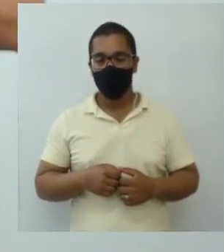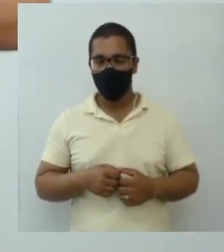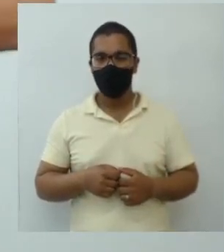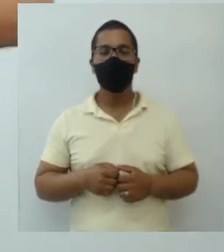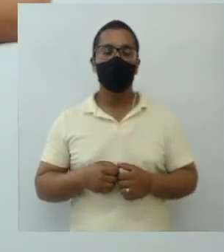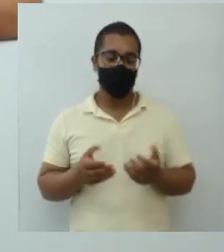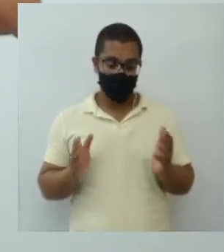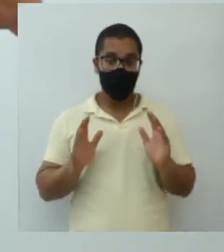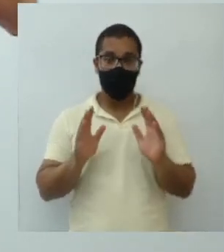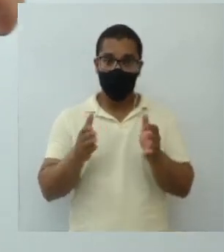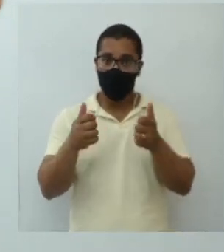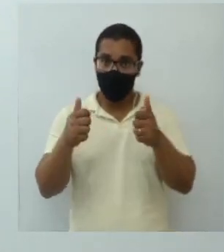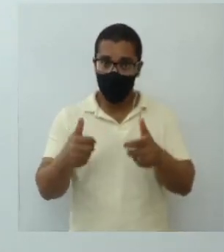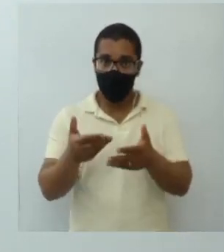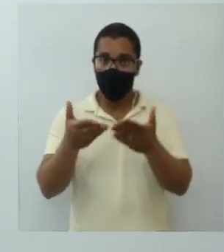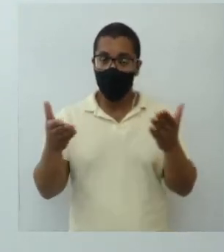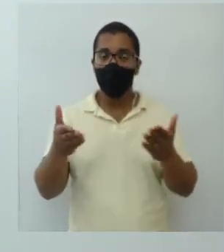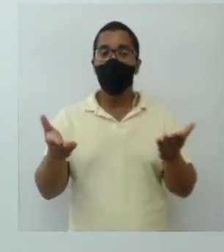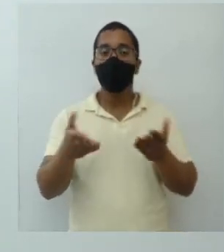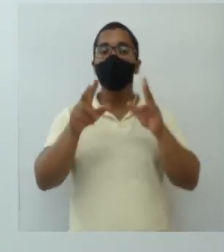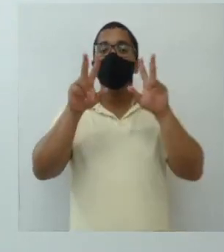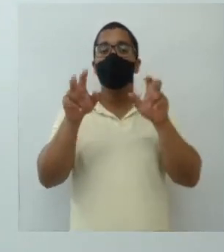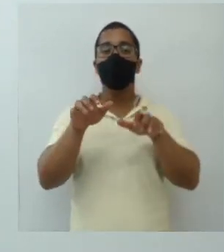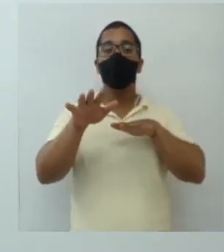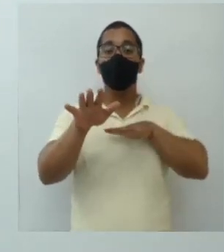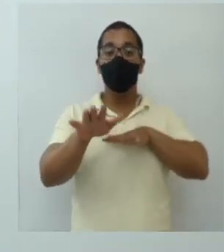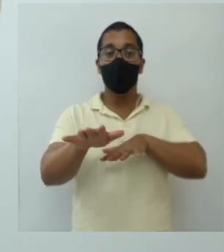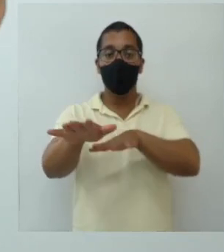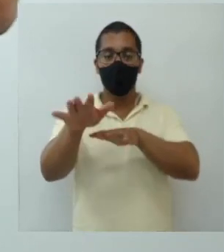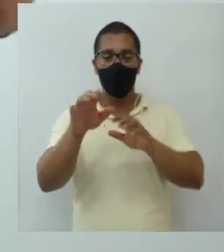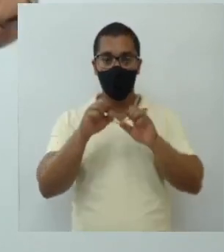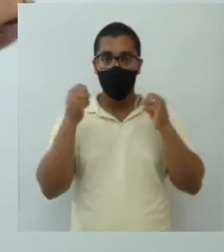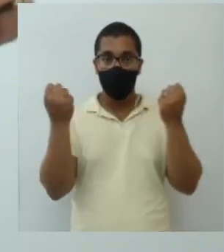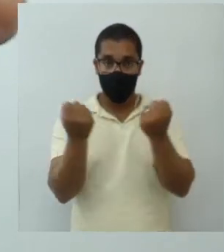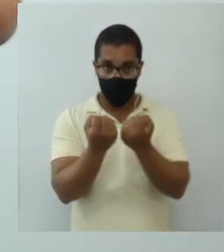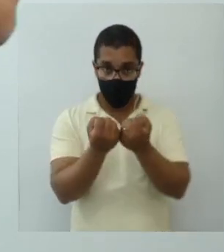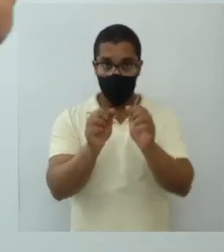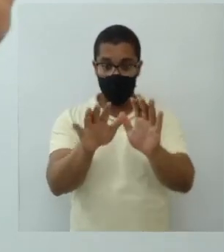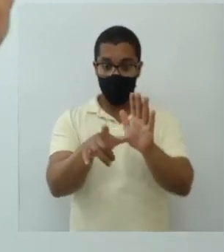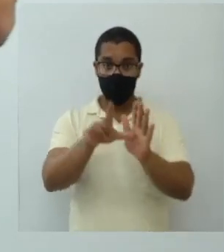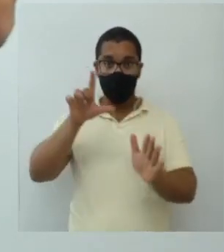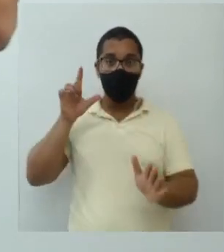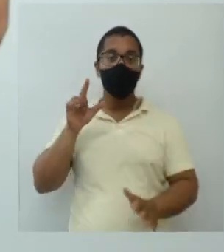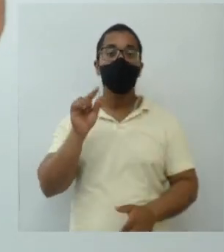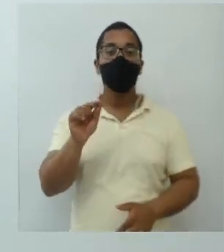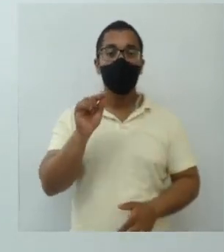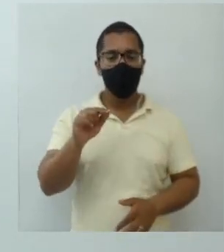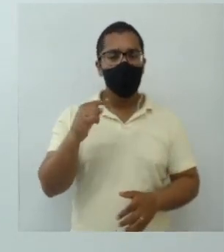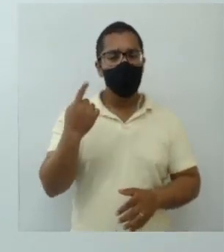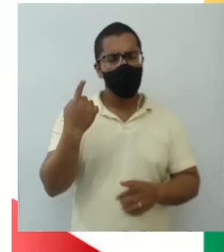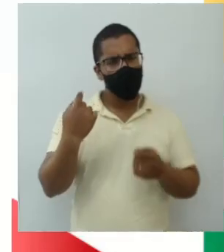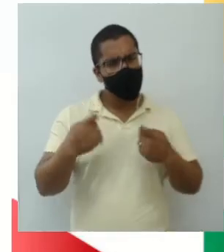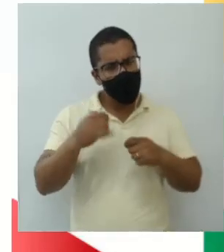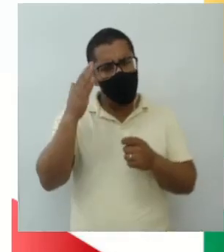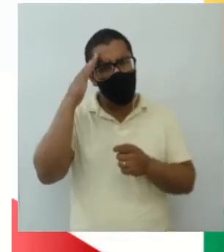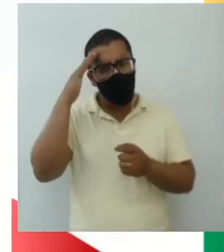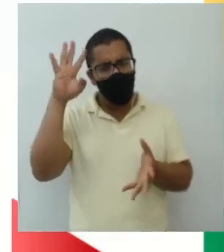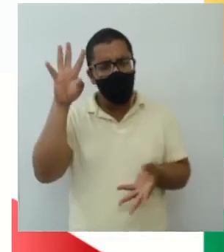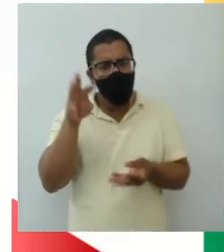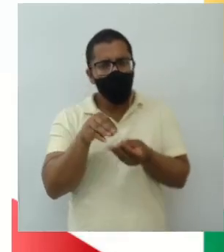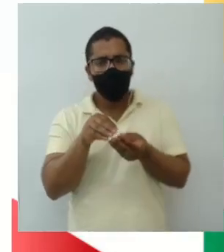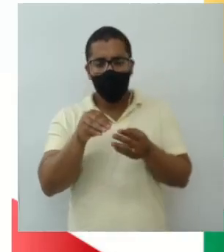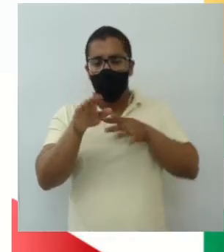Então, como eu falei a vocês, a gente vai abordar os movimentos sociais, mas antes de mais nada, a gente precisa conceituar o que